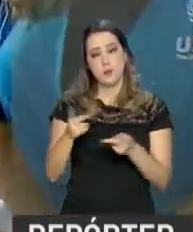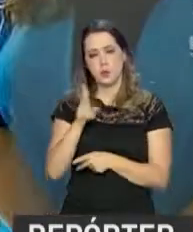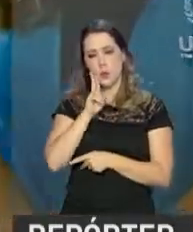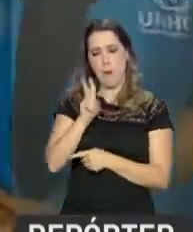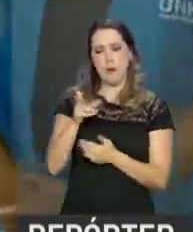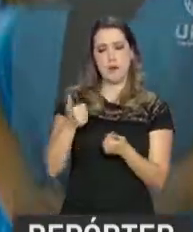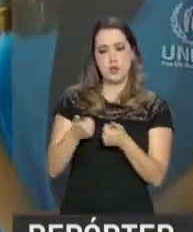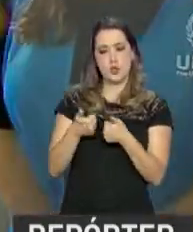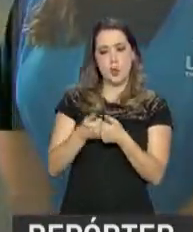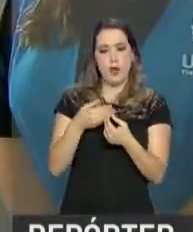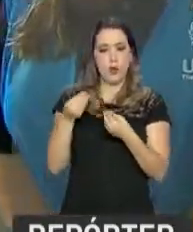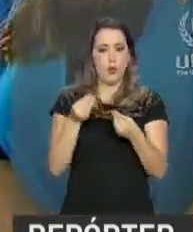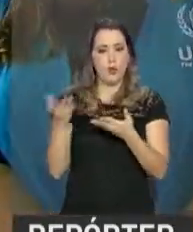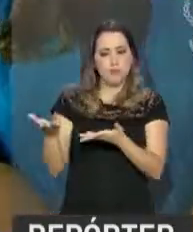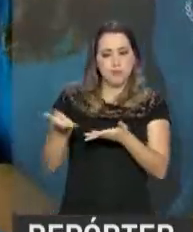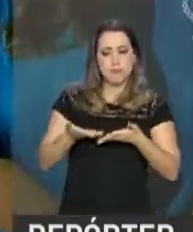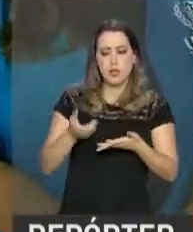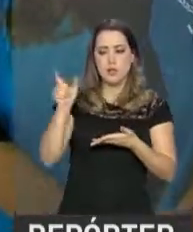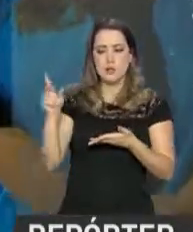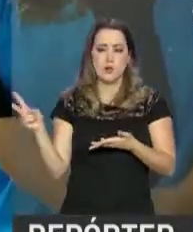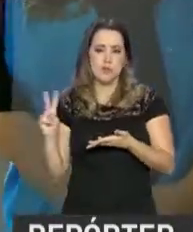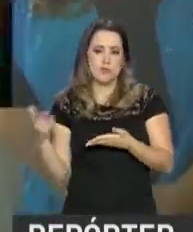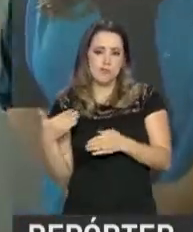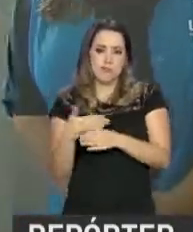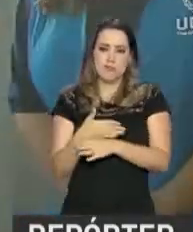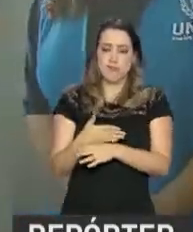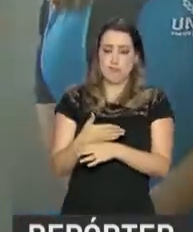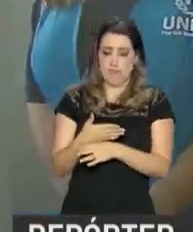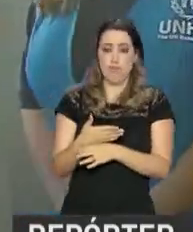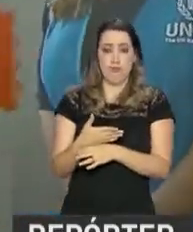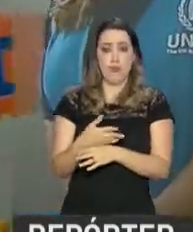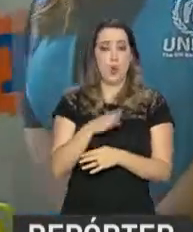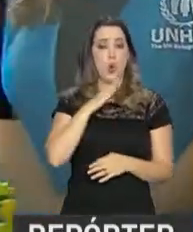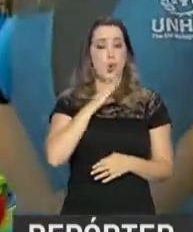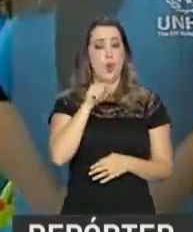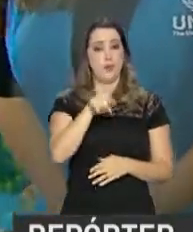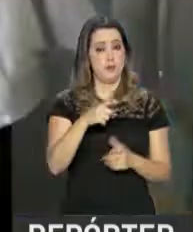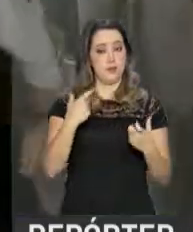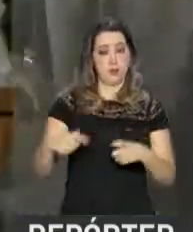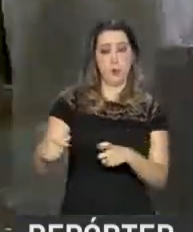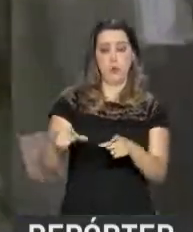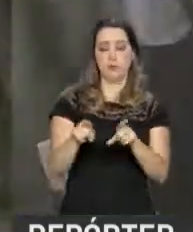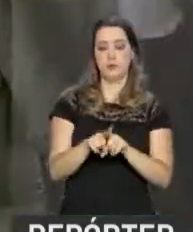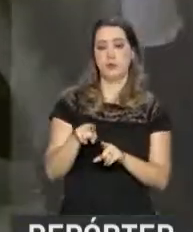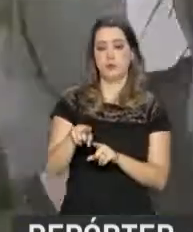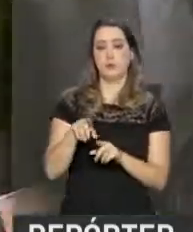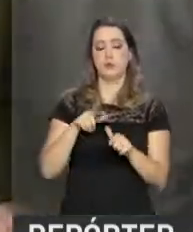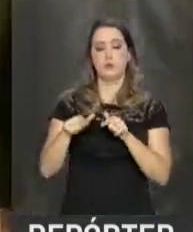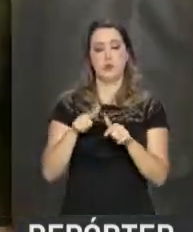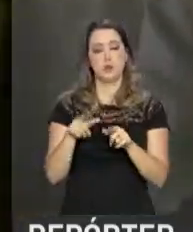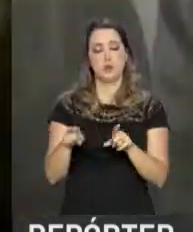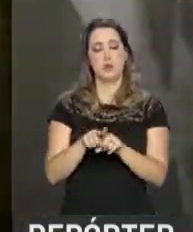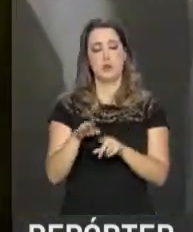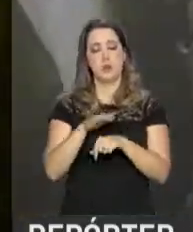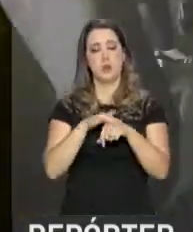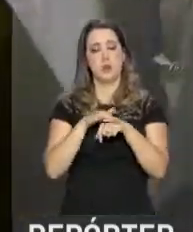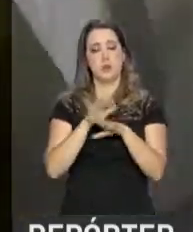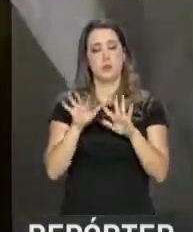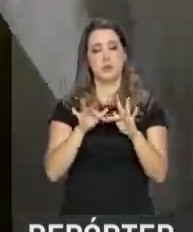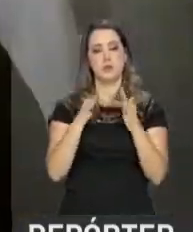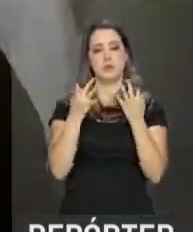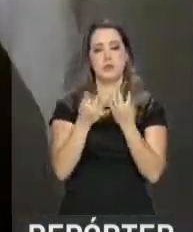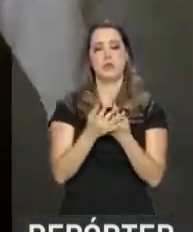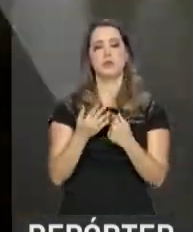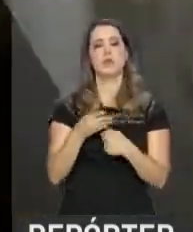perto como está sendo o acolhimento dos venezuelanos. Além de conhecer as instalações, Temer também conversou com as famílias